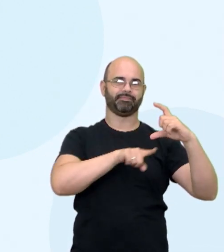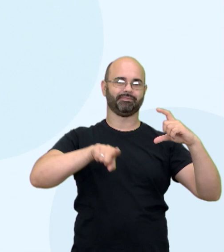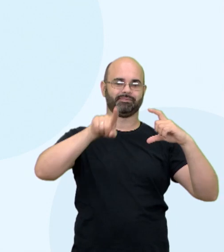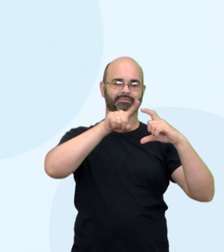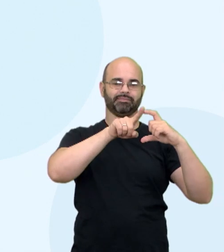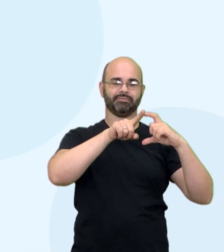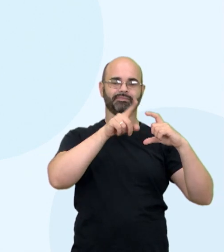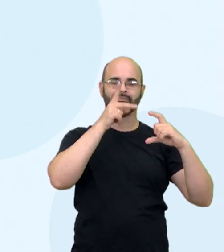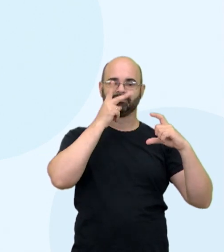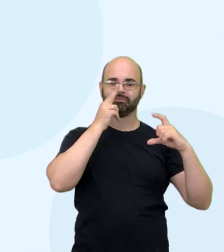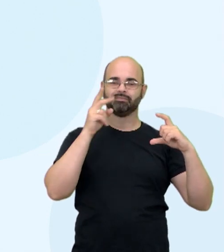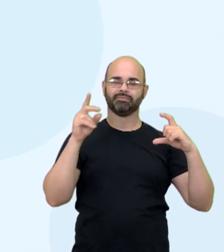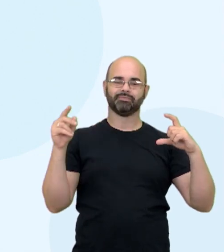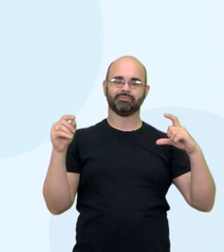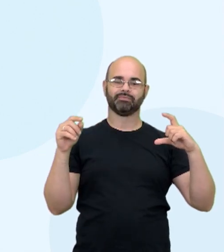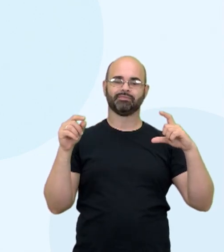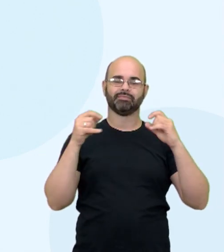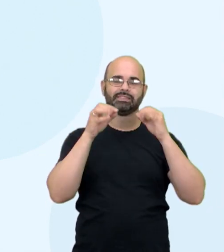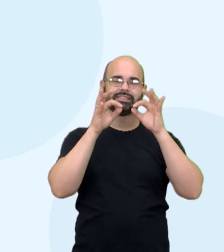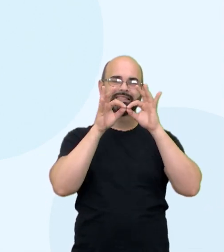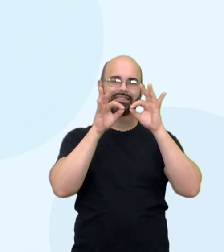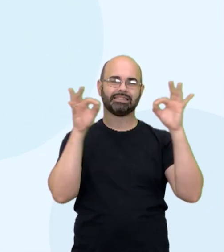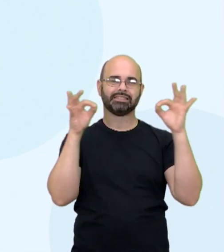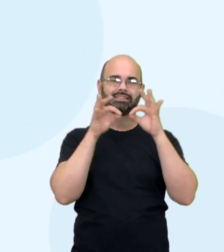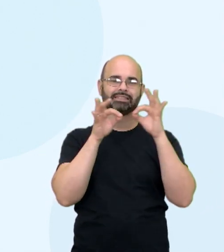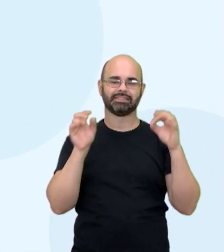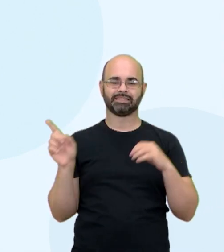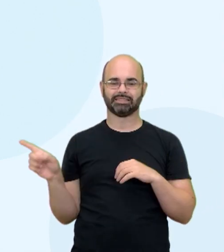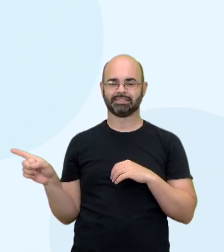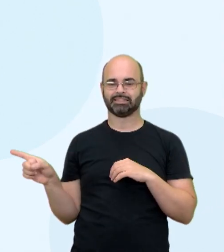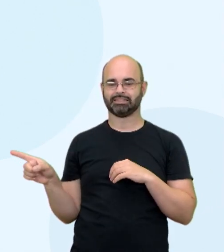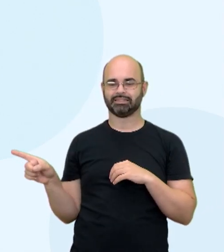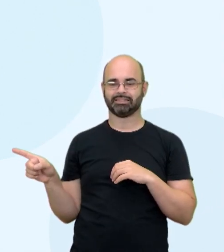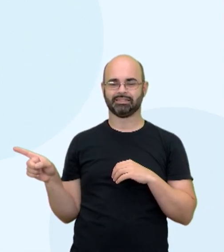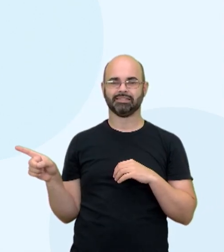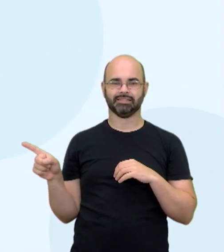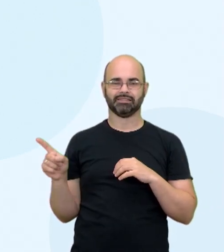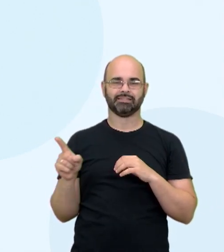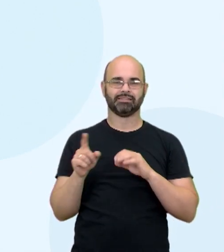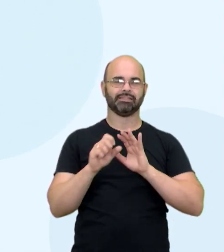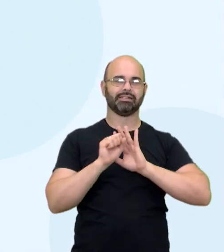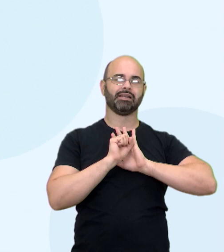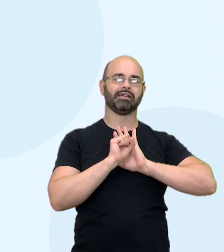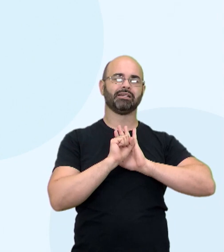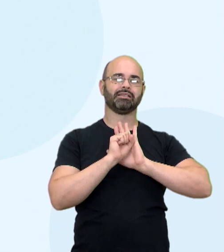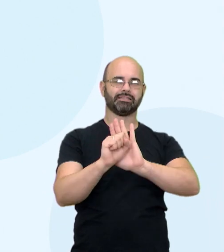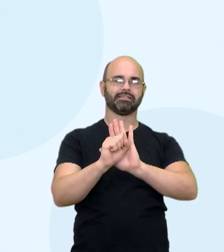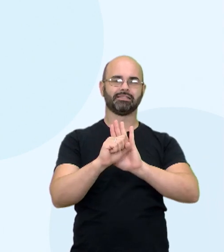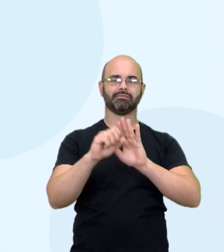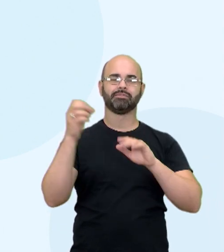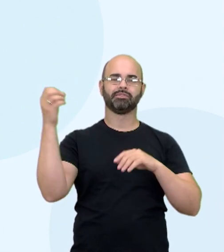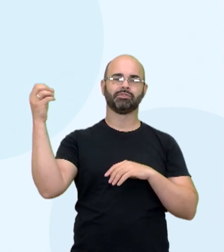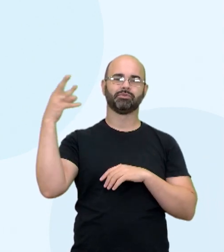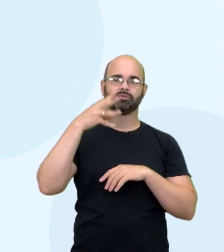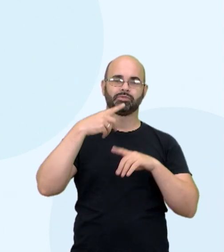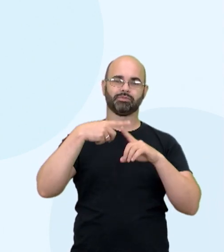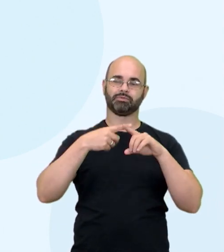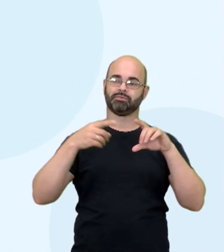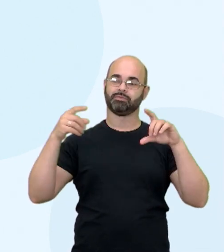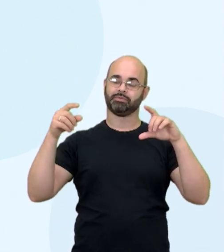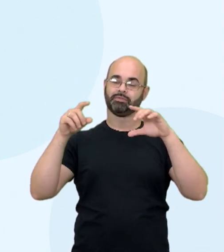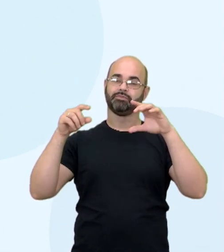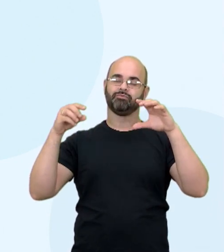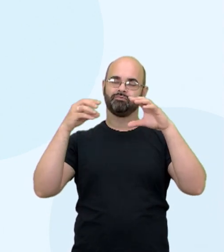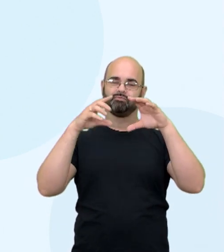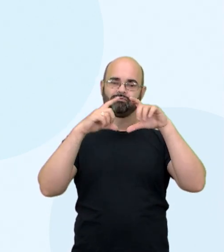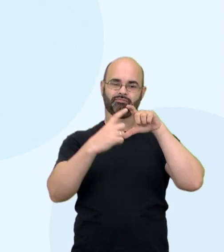passando várias linhas, assim, simbolizando a luz que passa por um processo de